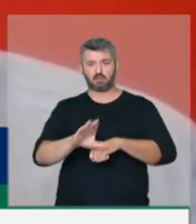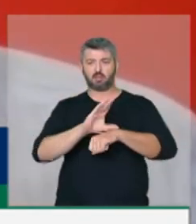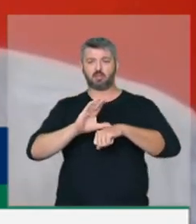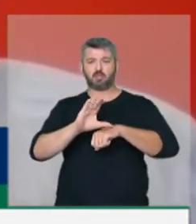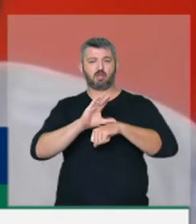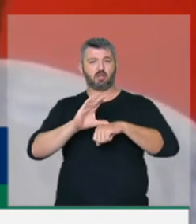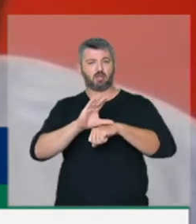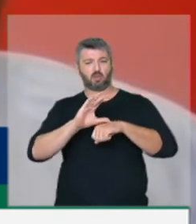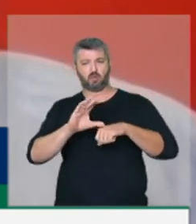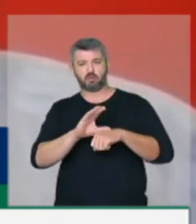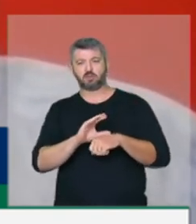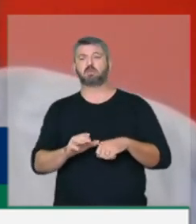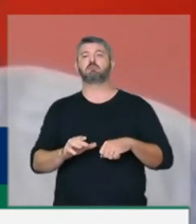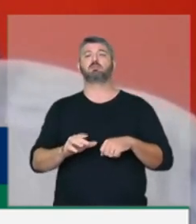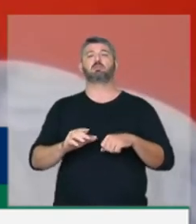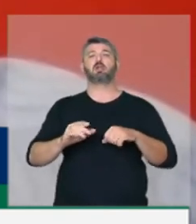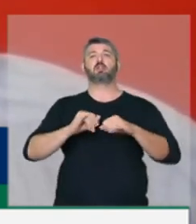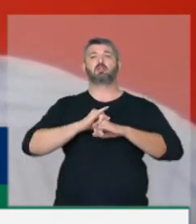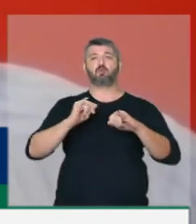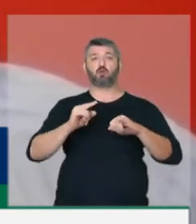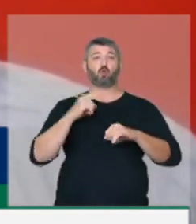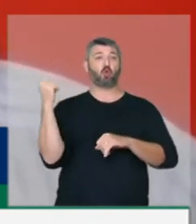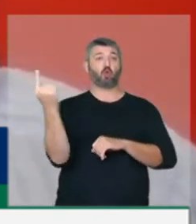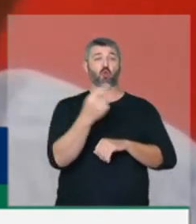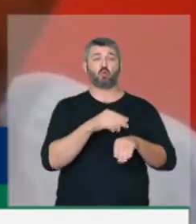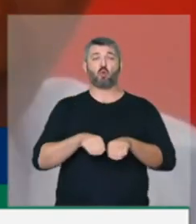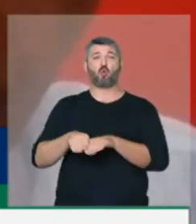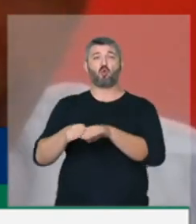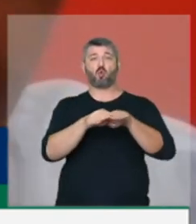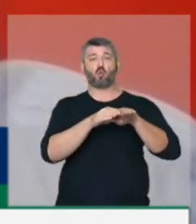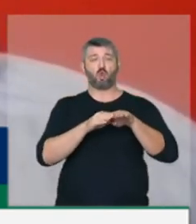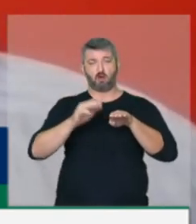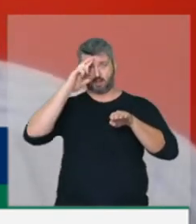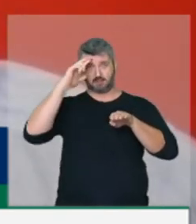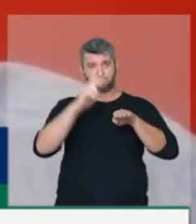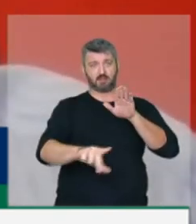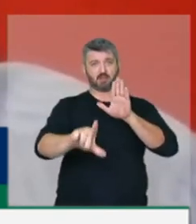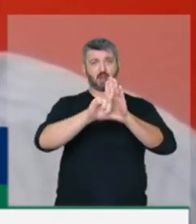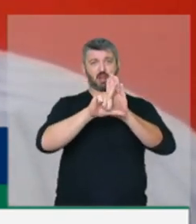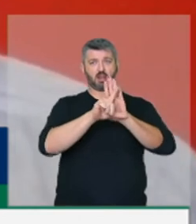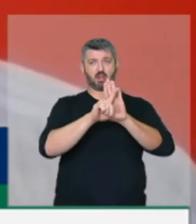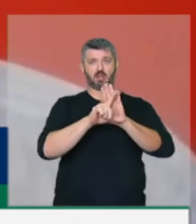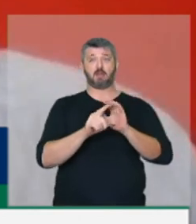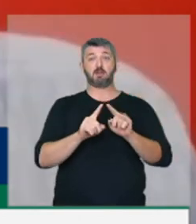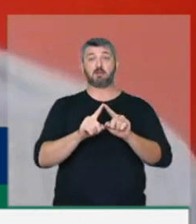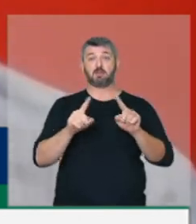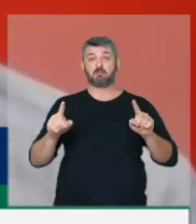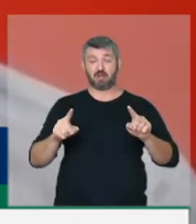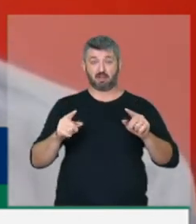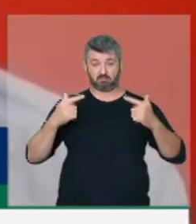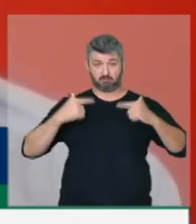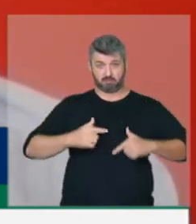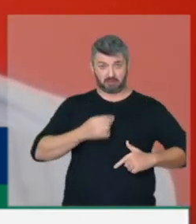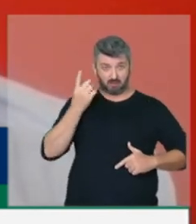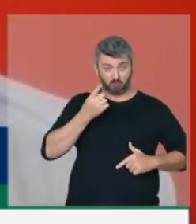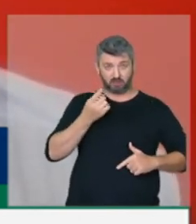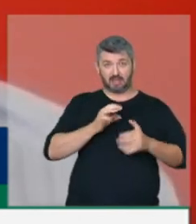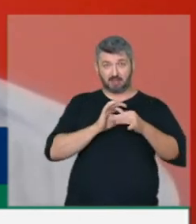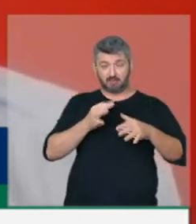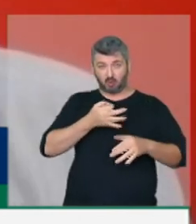Constituição prega que todos são iguais perante a lei, todavia a imunidade não